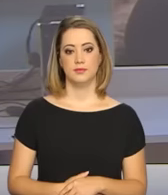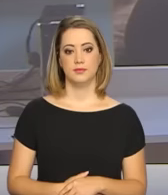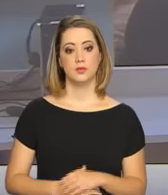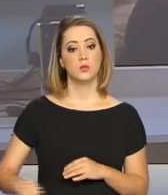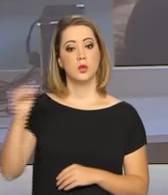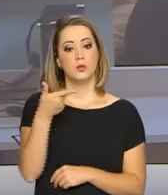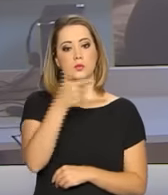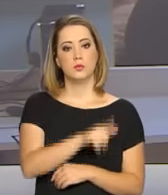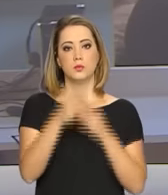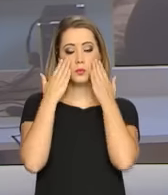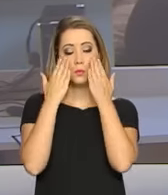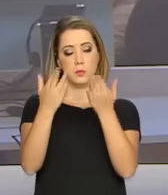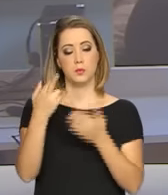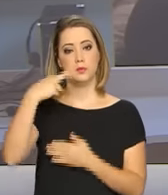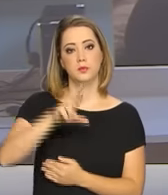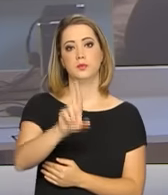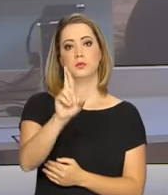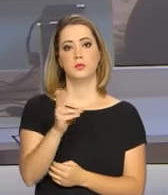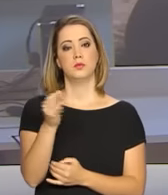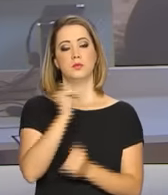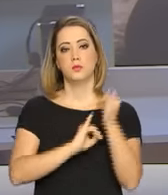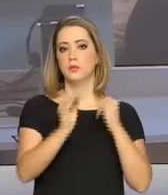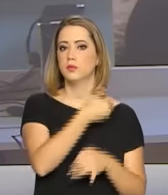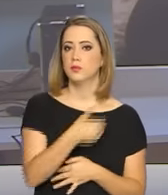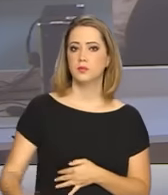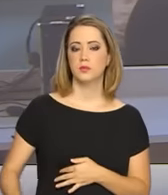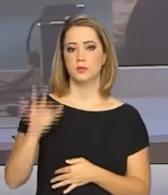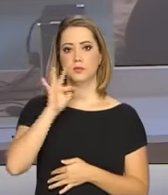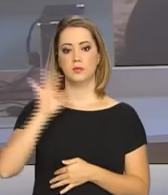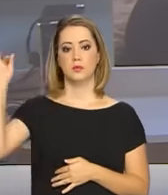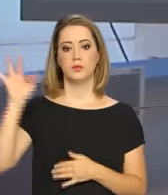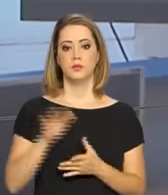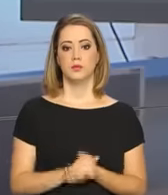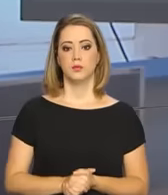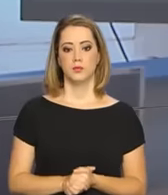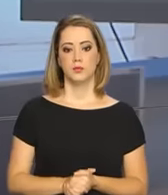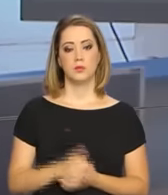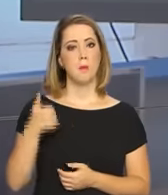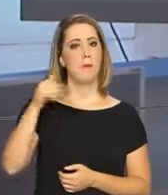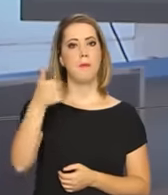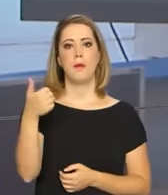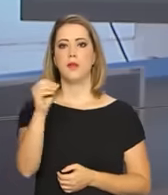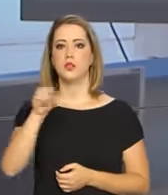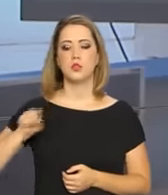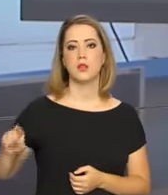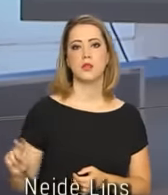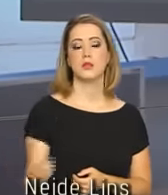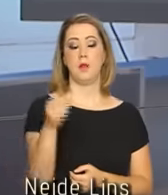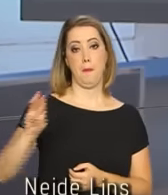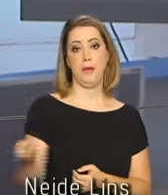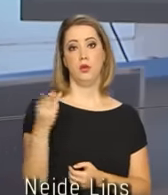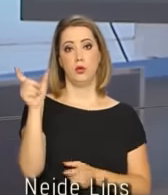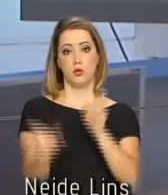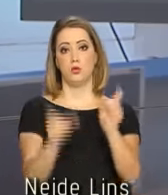Olá estamos de volta com mais uma edição do repórter NBR as notícias do governo federal mais de 10 milhões de trabalhadores vão